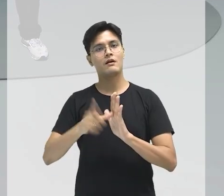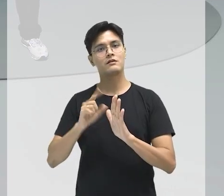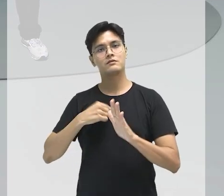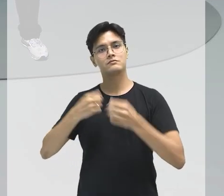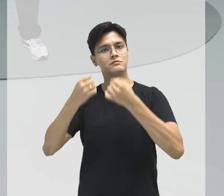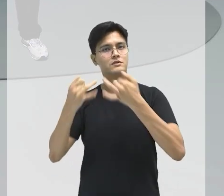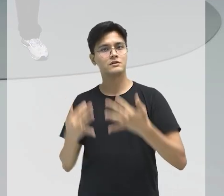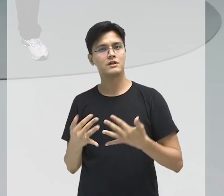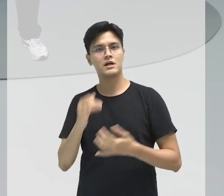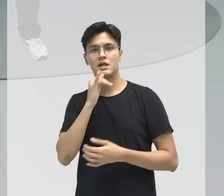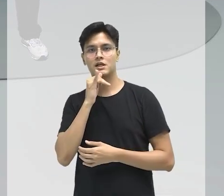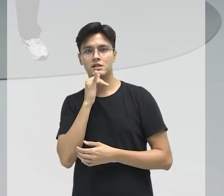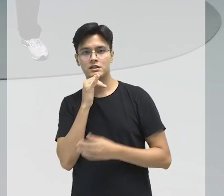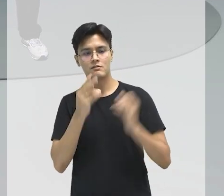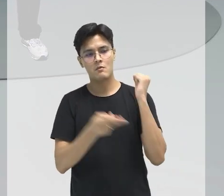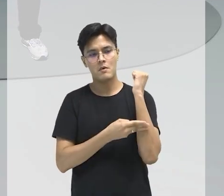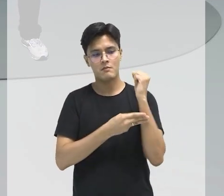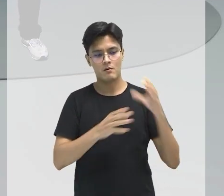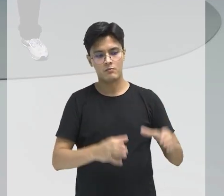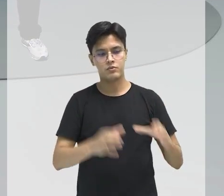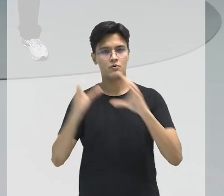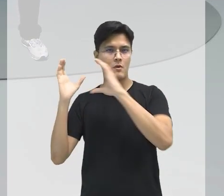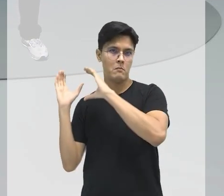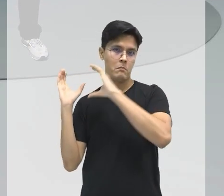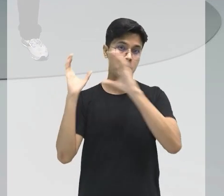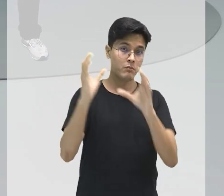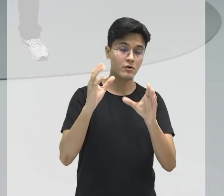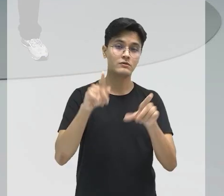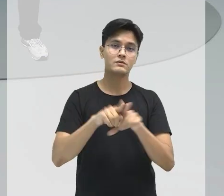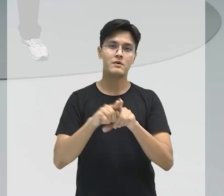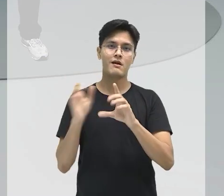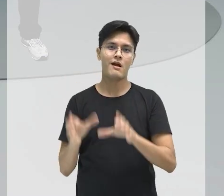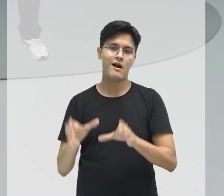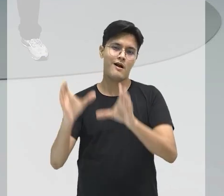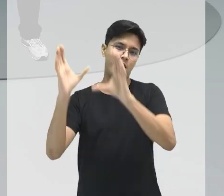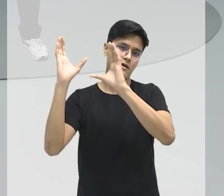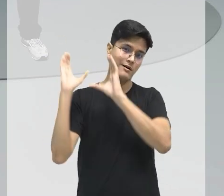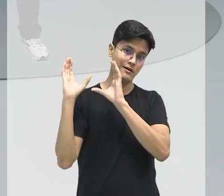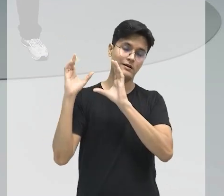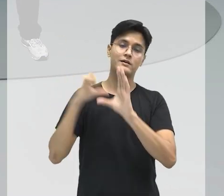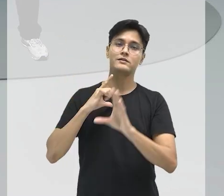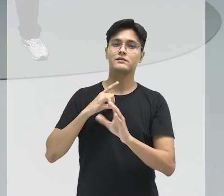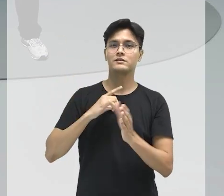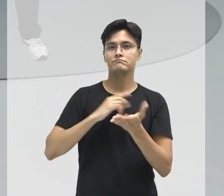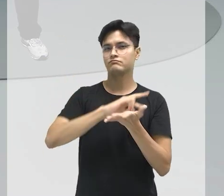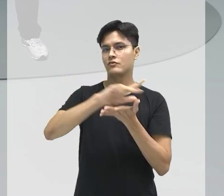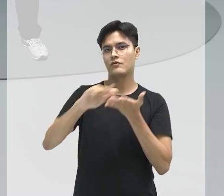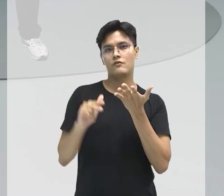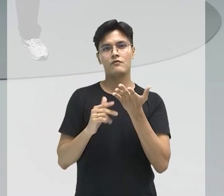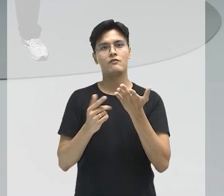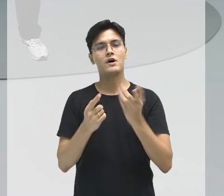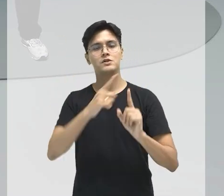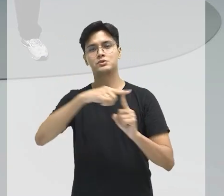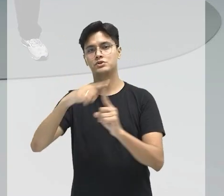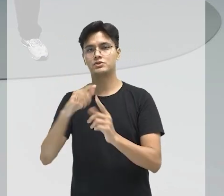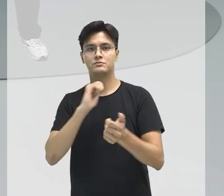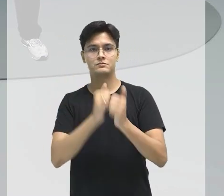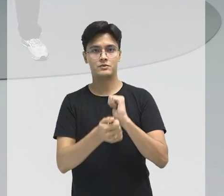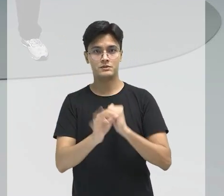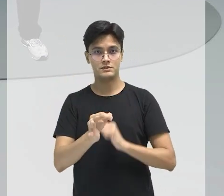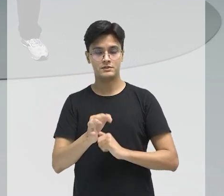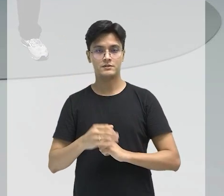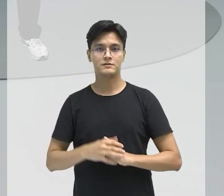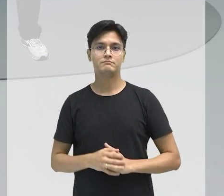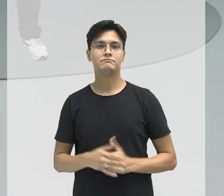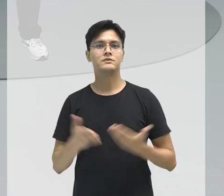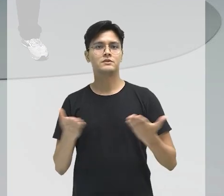de tronco, né? Carregar o tronco, entre outras modalidades que nós temos lá, ok? E nós